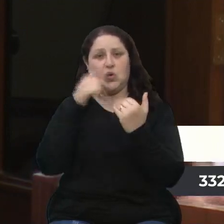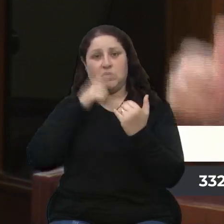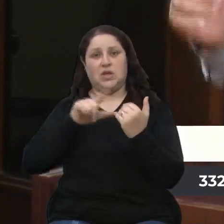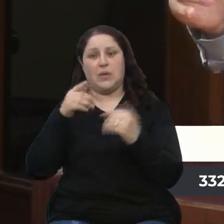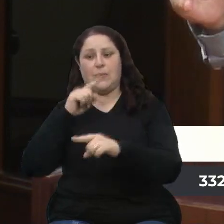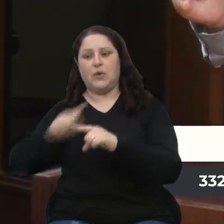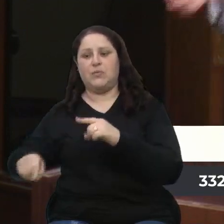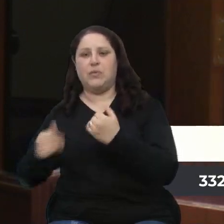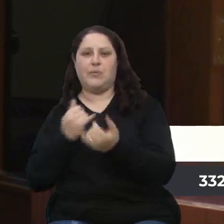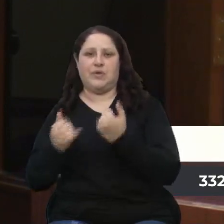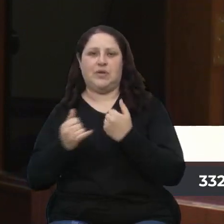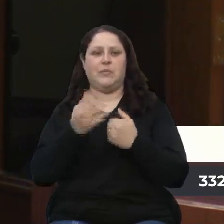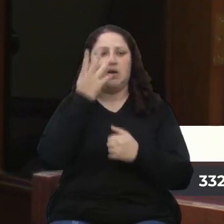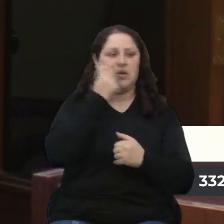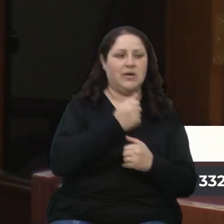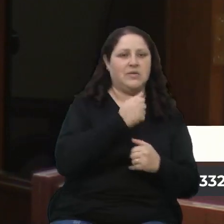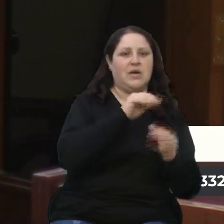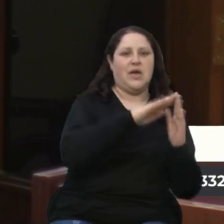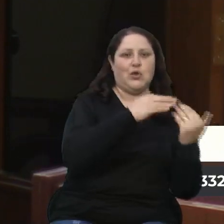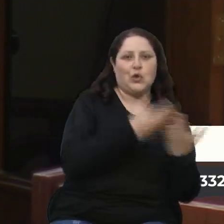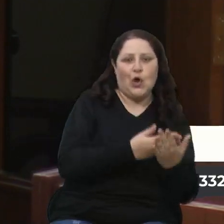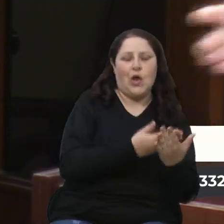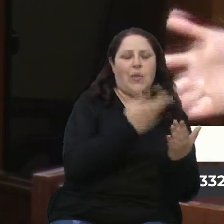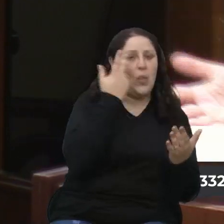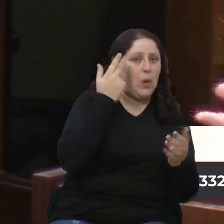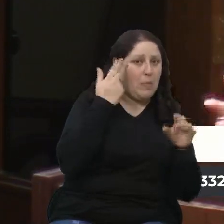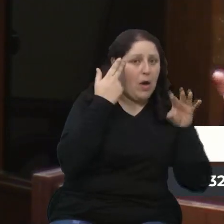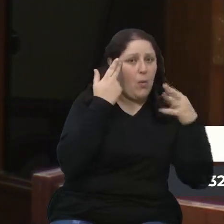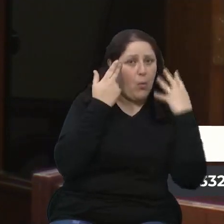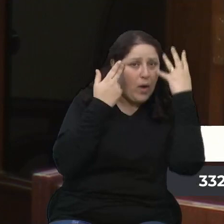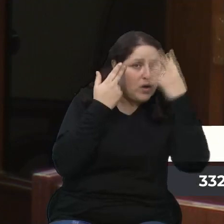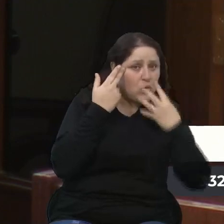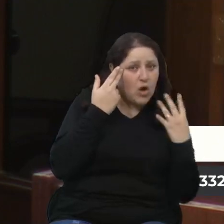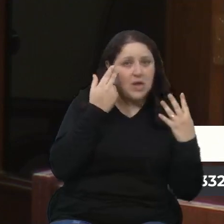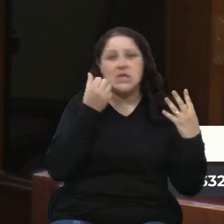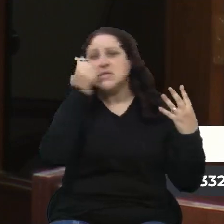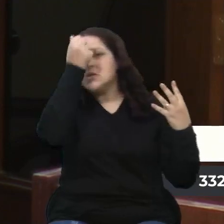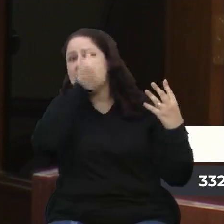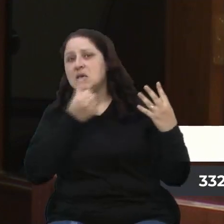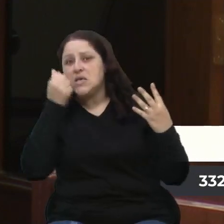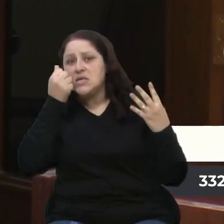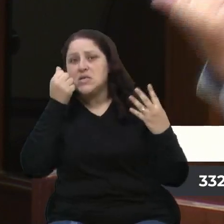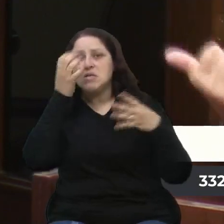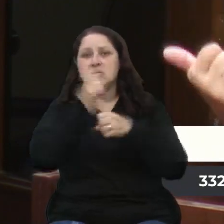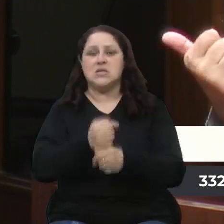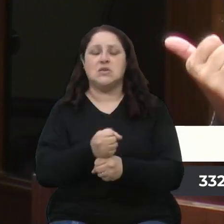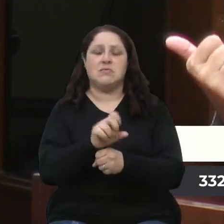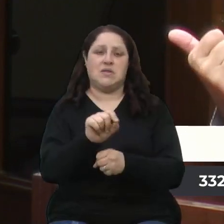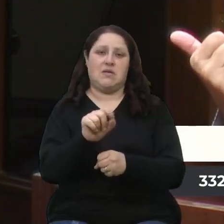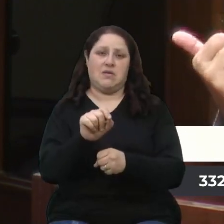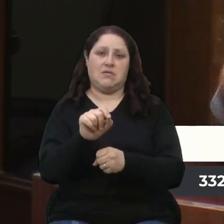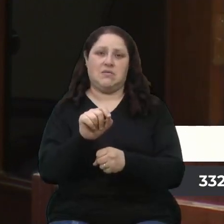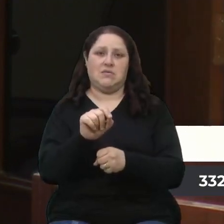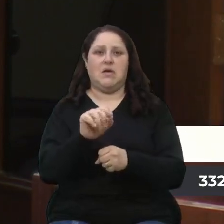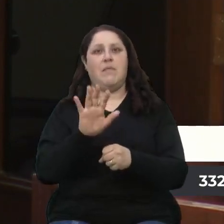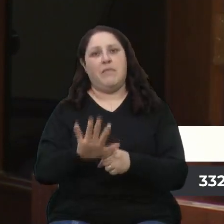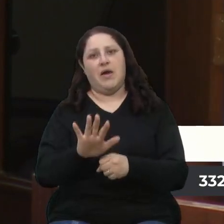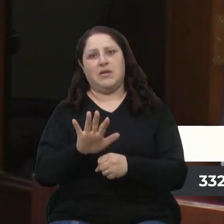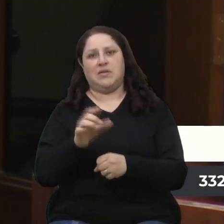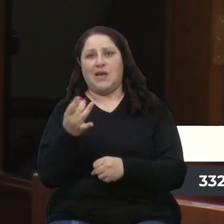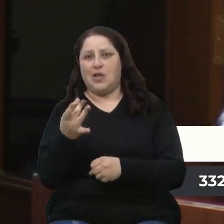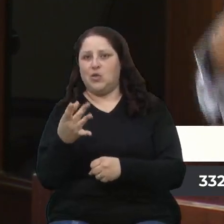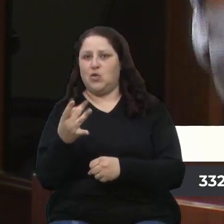exemplo, que a criança ficasse 4 na regular e 6 no contraturno. Se justificaria. Agora, ficar 14, não. Por